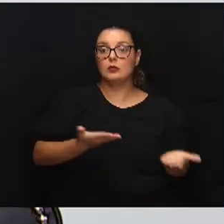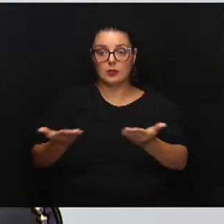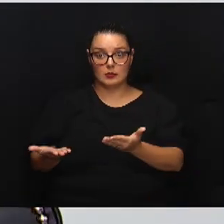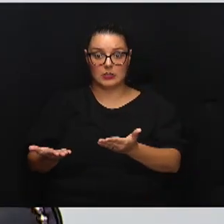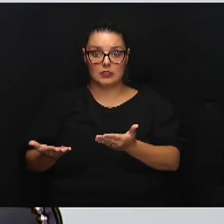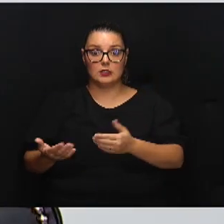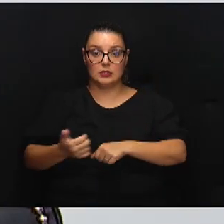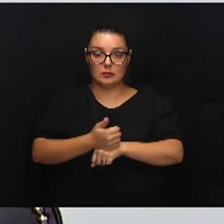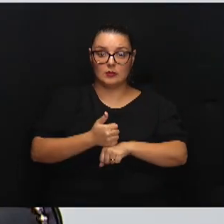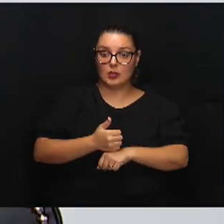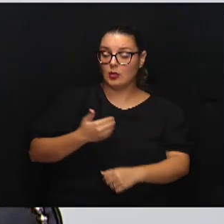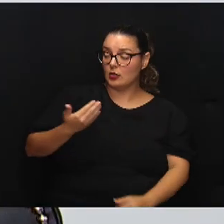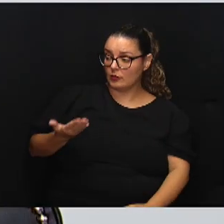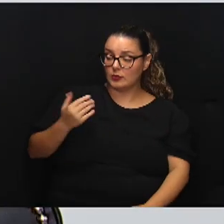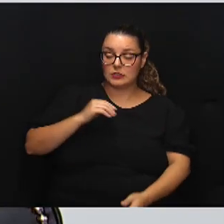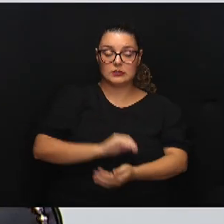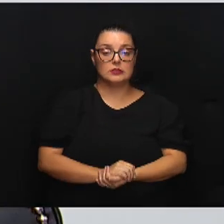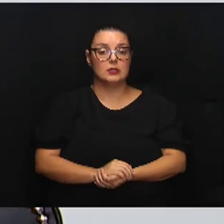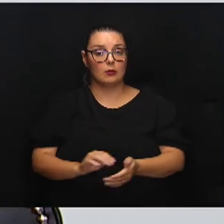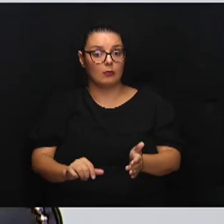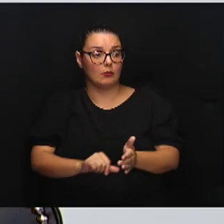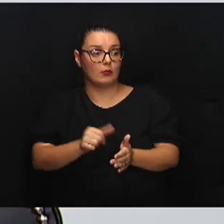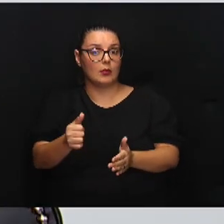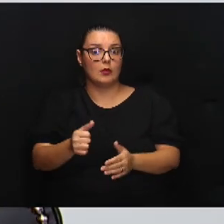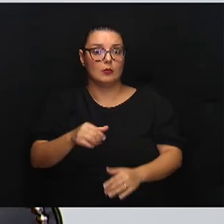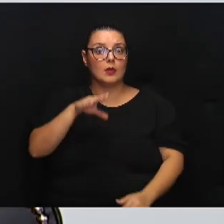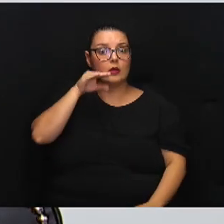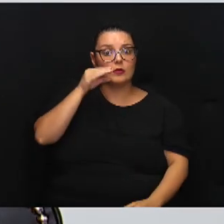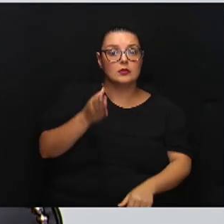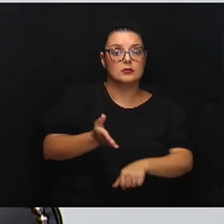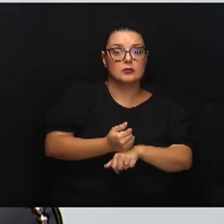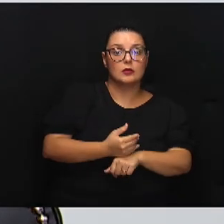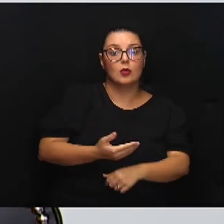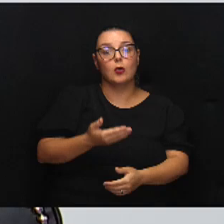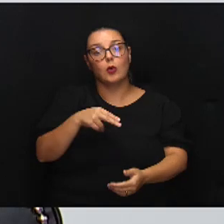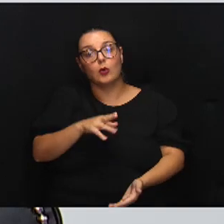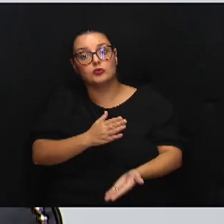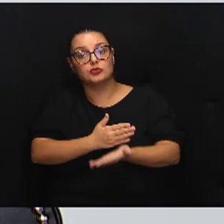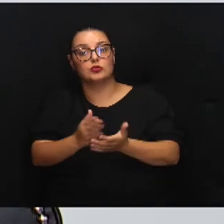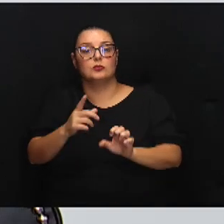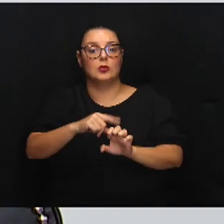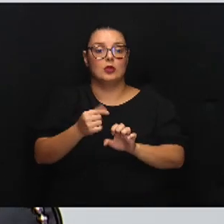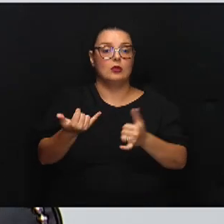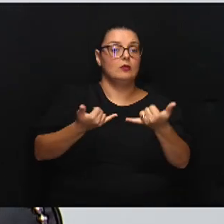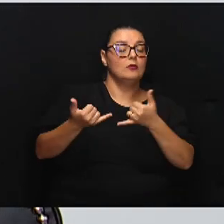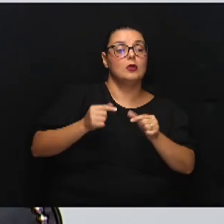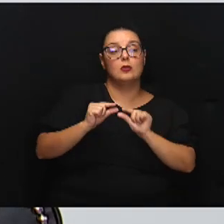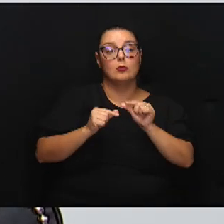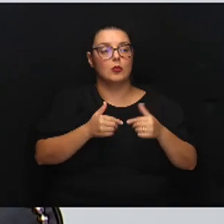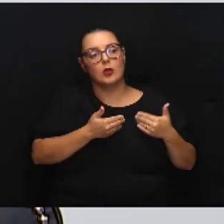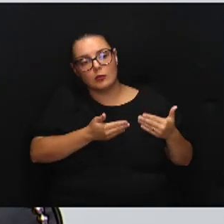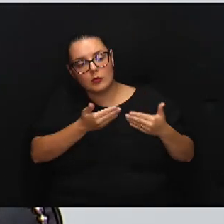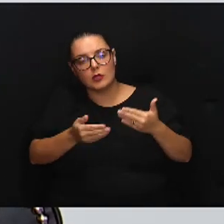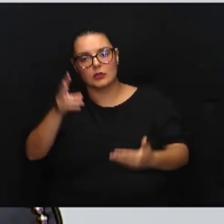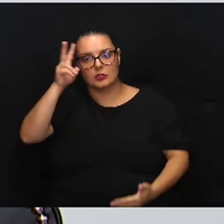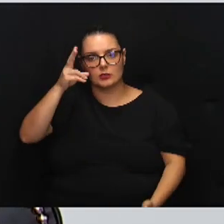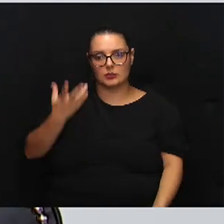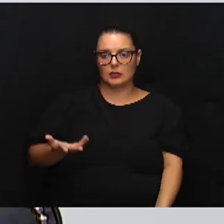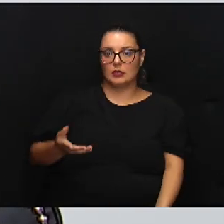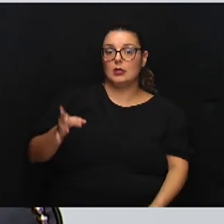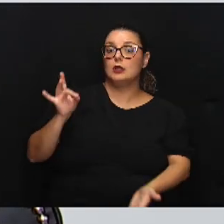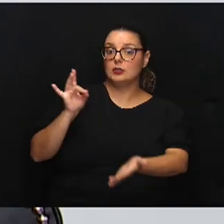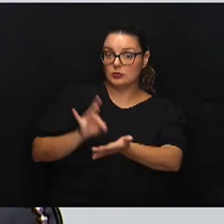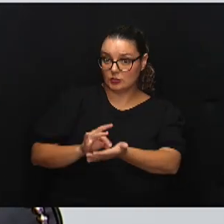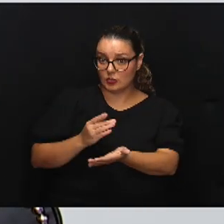profissional. Você era primeiro funcionária de alguém ou você já começou empreendendo? Fala um pouquinho dessa sua trajetória. Bem, na